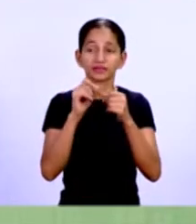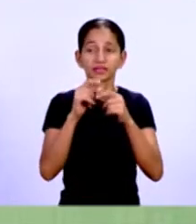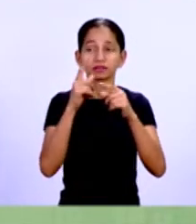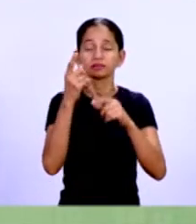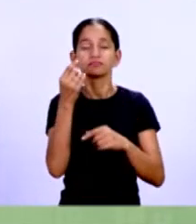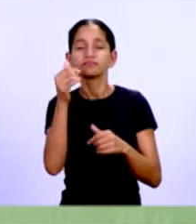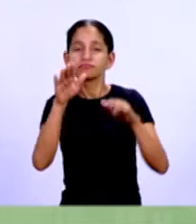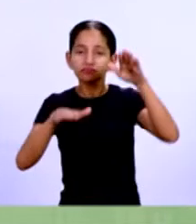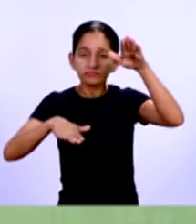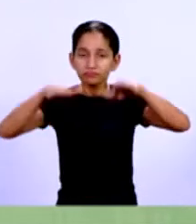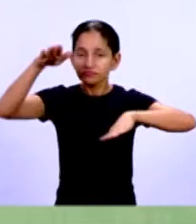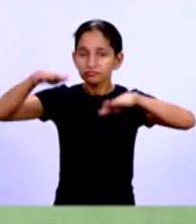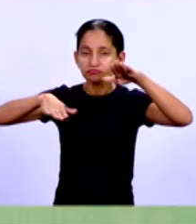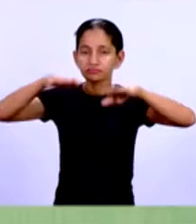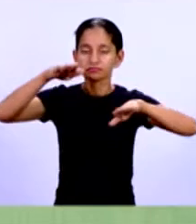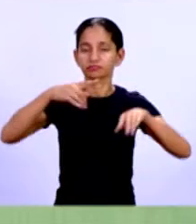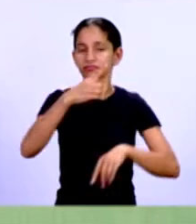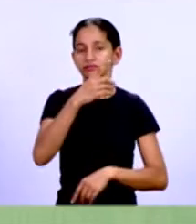alto.